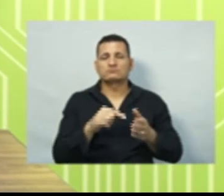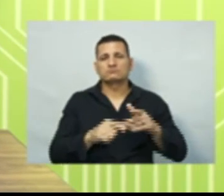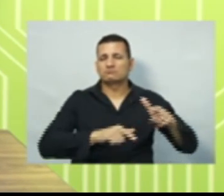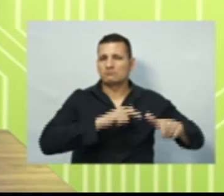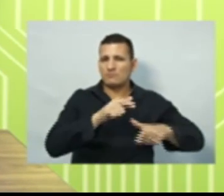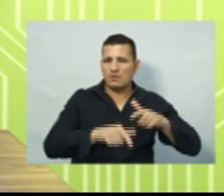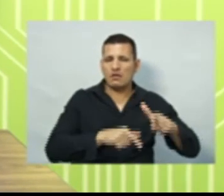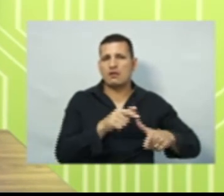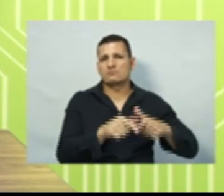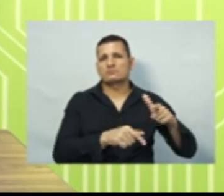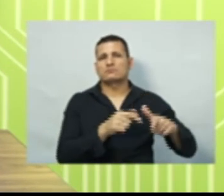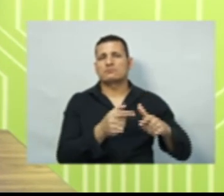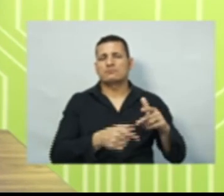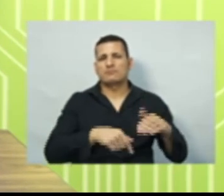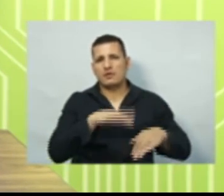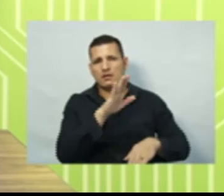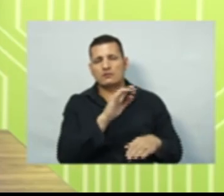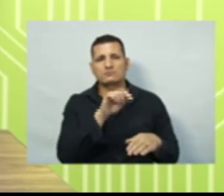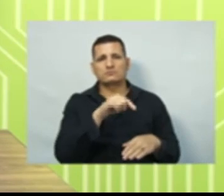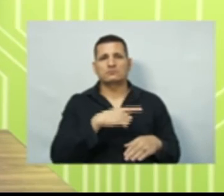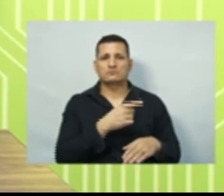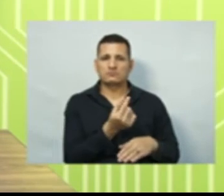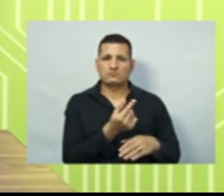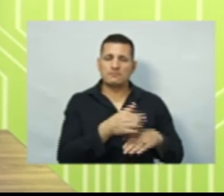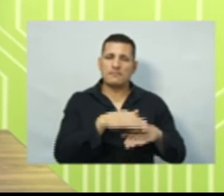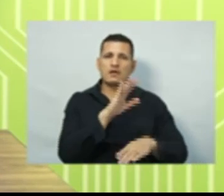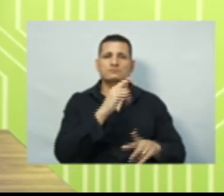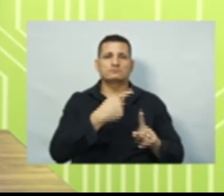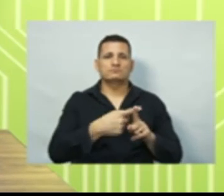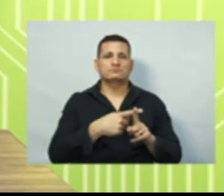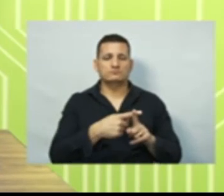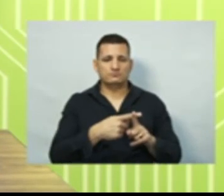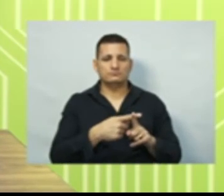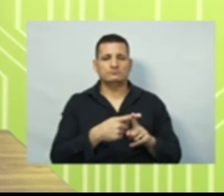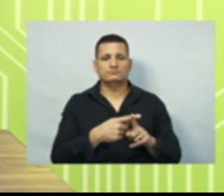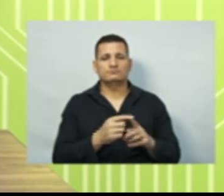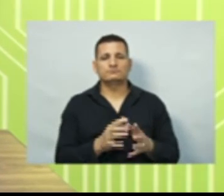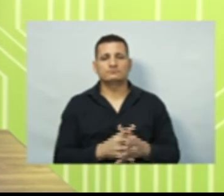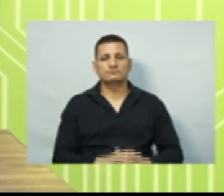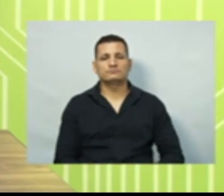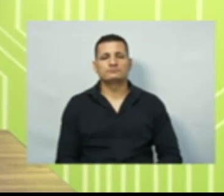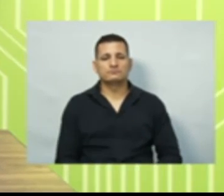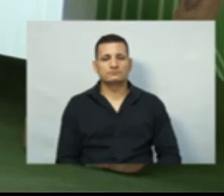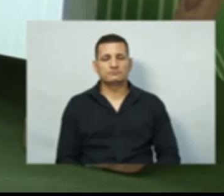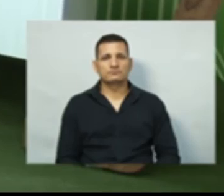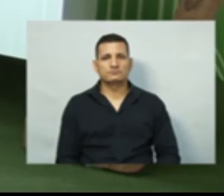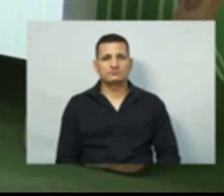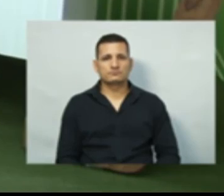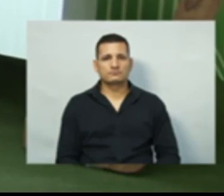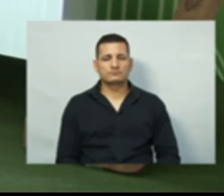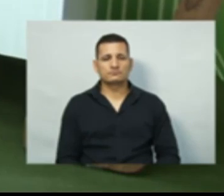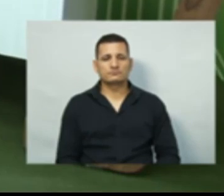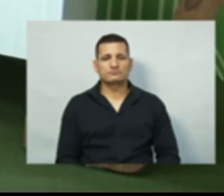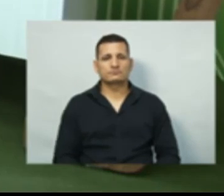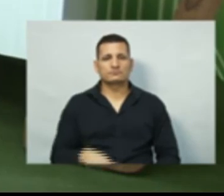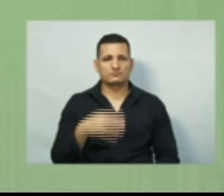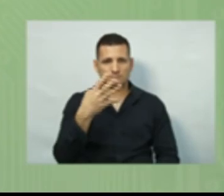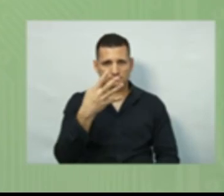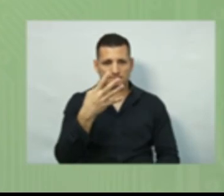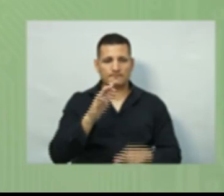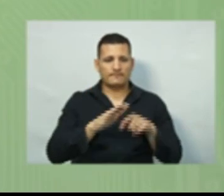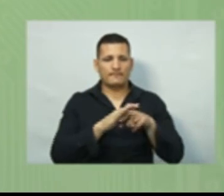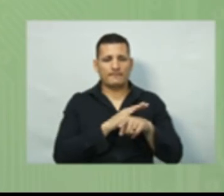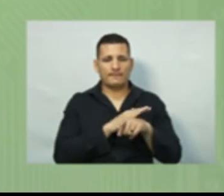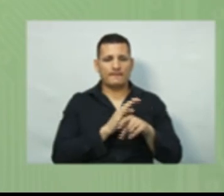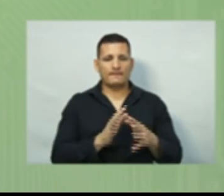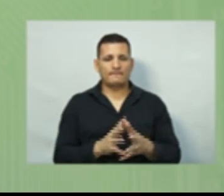gente a ter uma renda melhor, ter um resultado mais positivo economicamente falando. E na nossa quarta questão, qual o